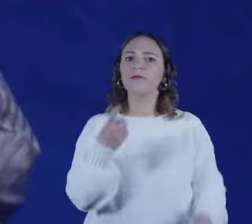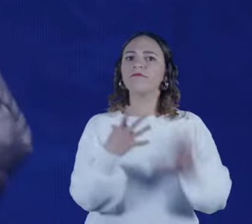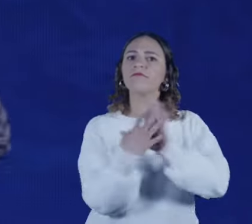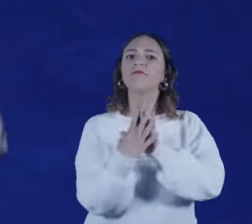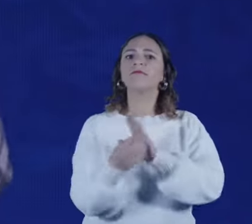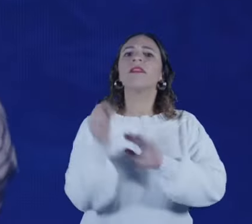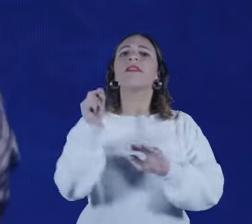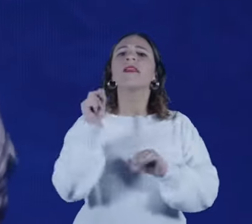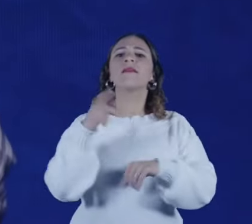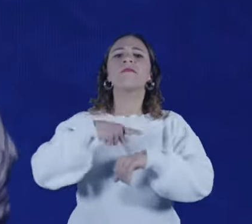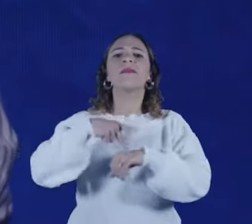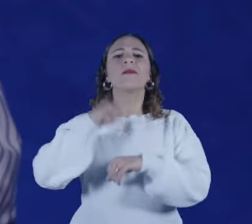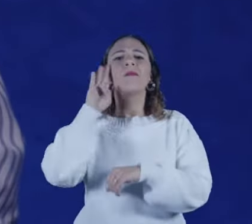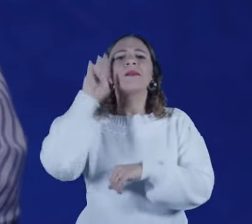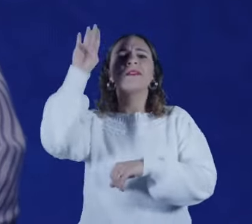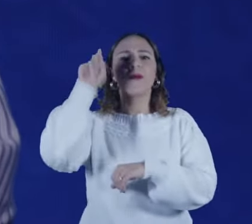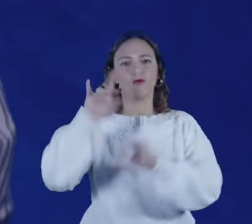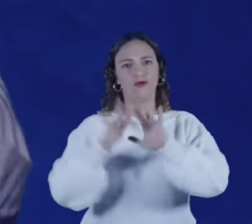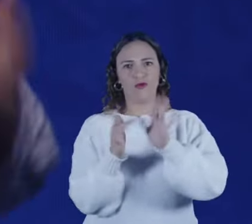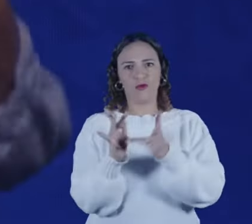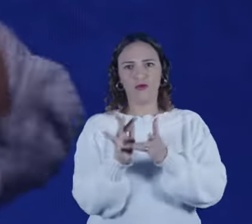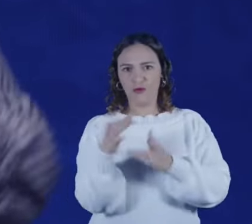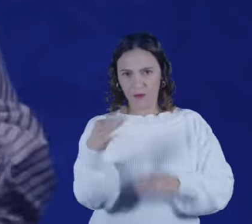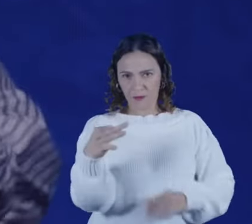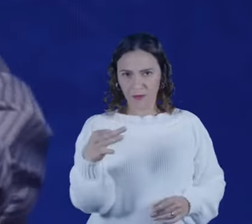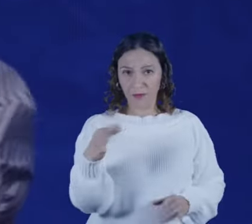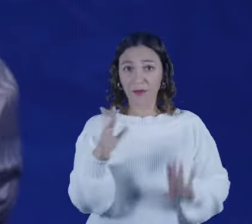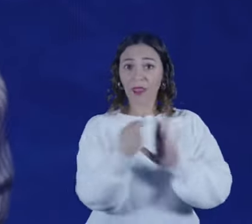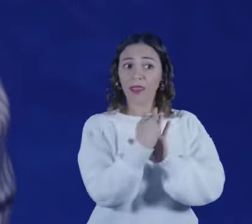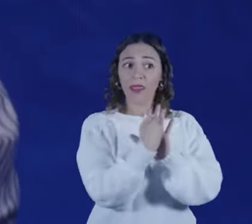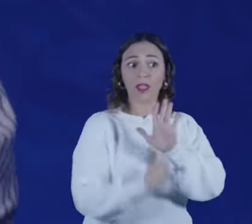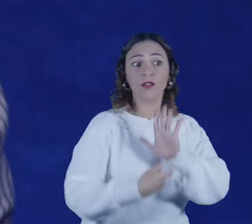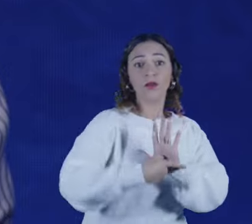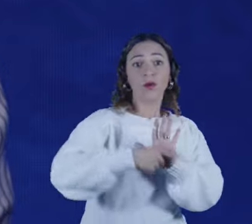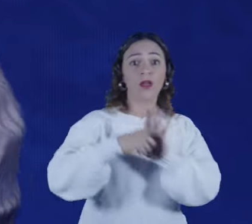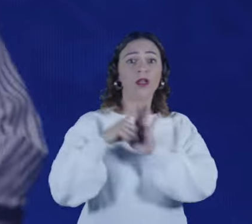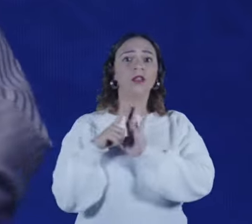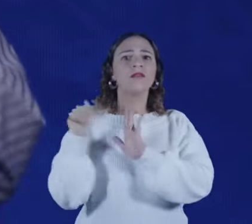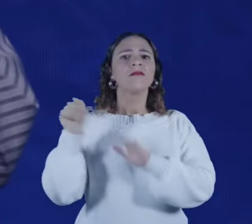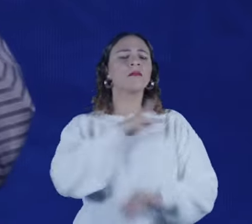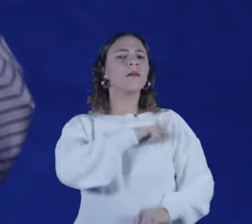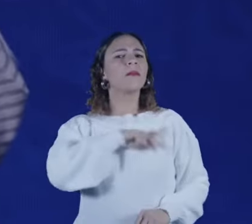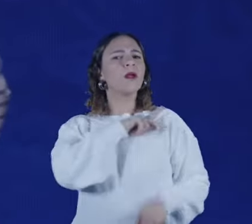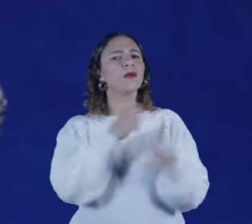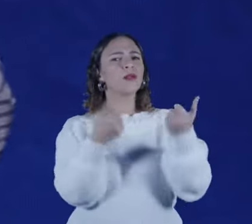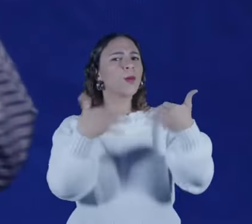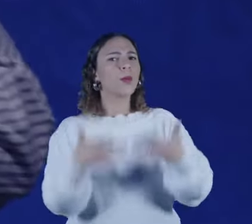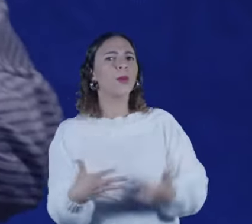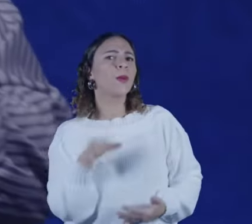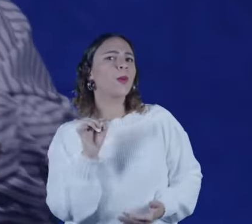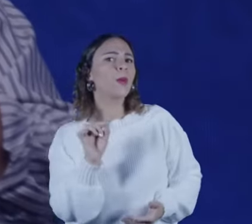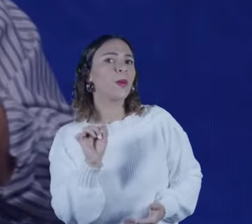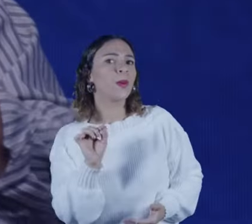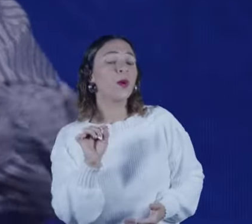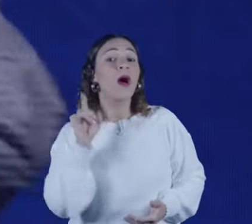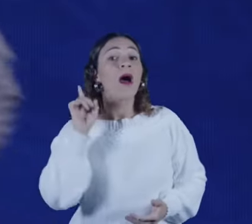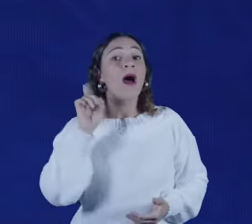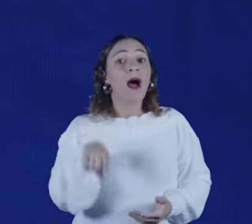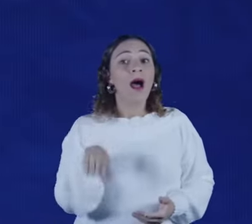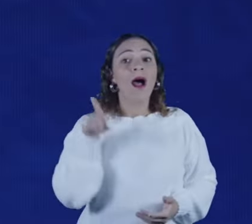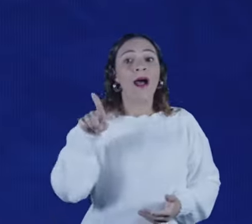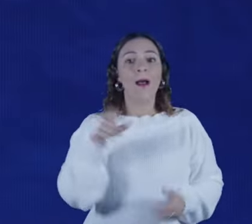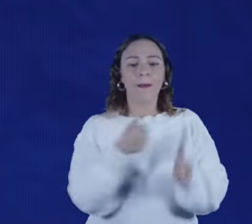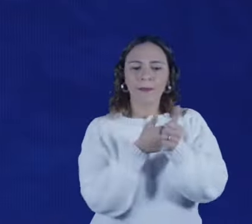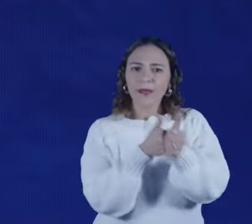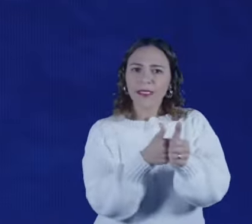angular? Jesus. Mas no texto anterior, Paulo fala sobre o fundamento dos apóstolos